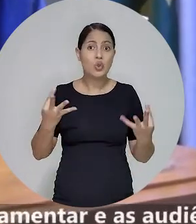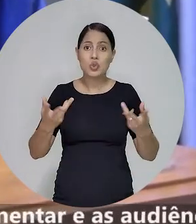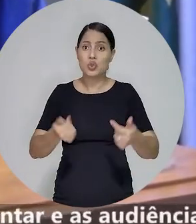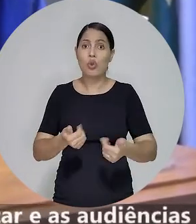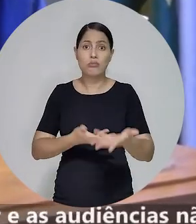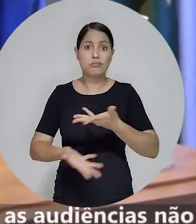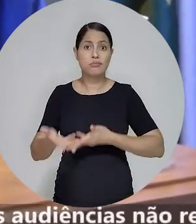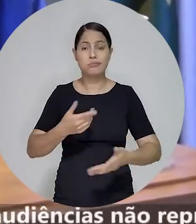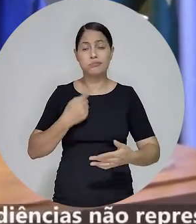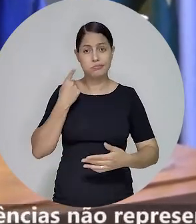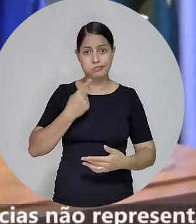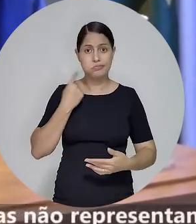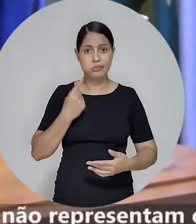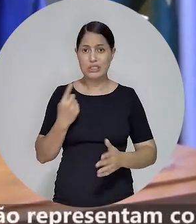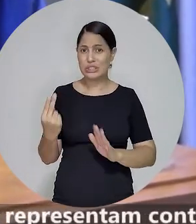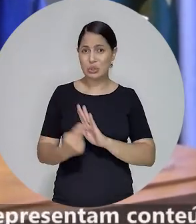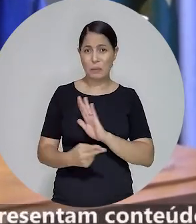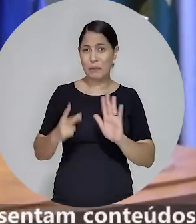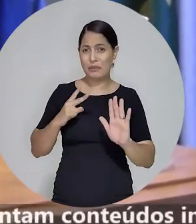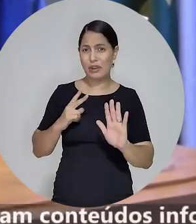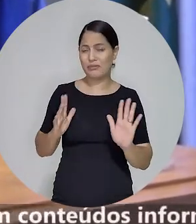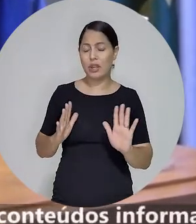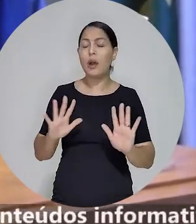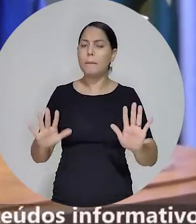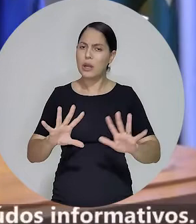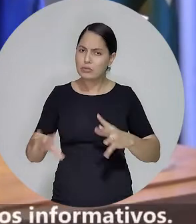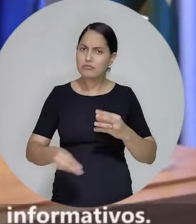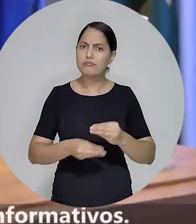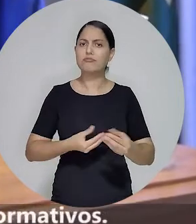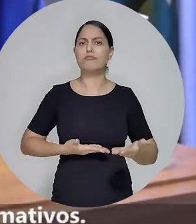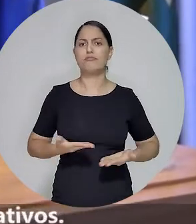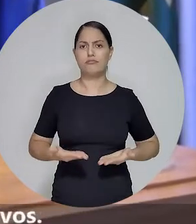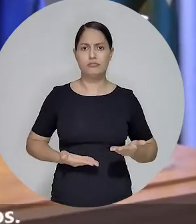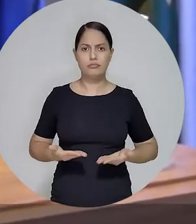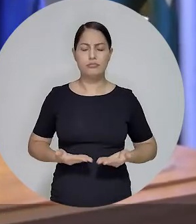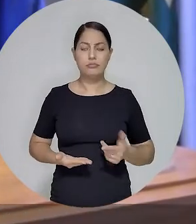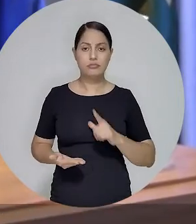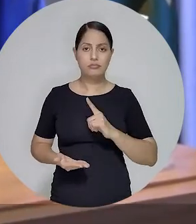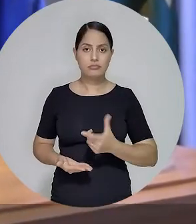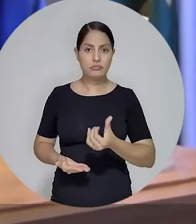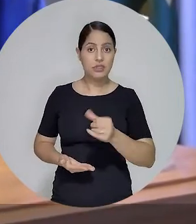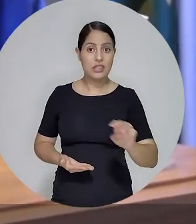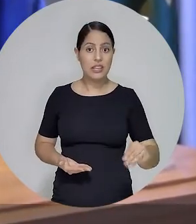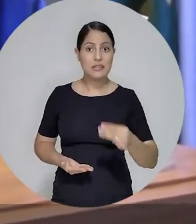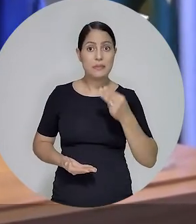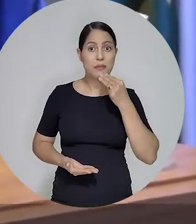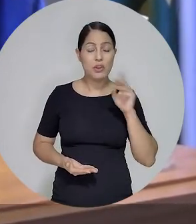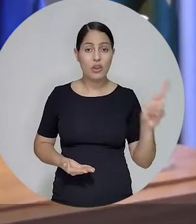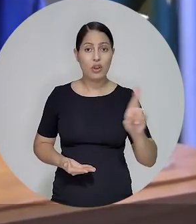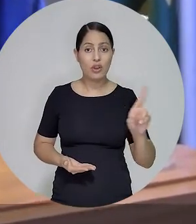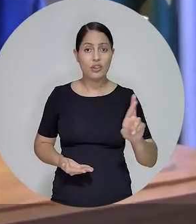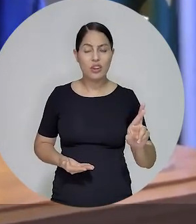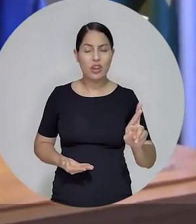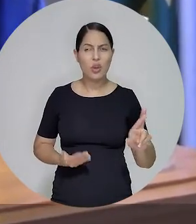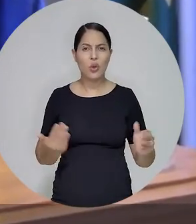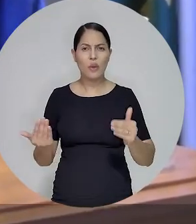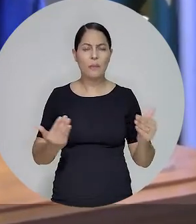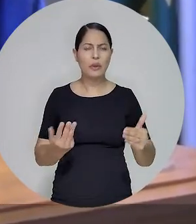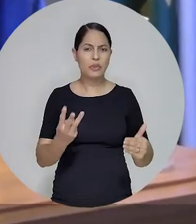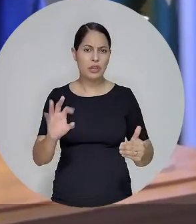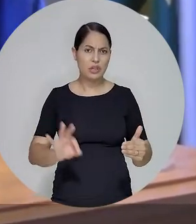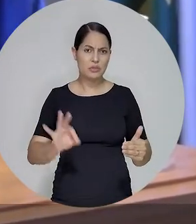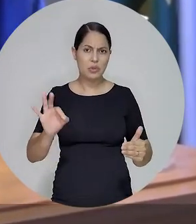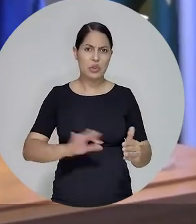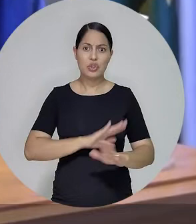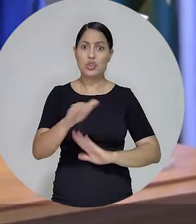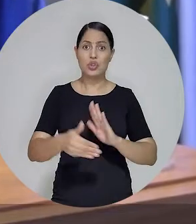como foi aqui chamada, eu não gosto desse nome, somos todos advogados, pode muito bem complementar o serviço. O orçamento de 6 milhões de reais não